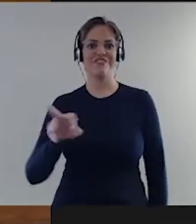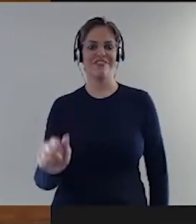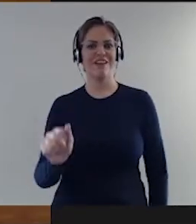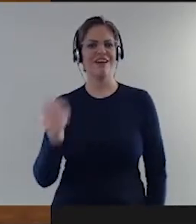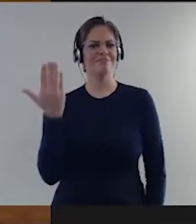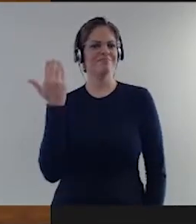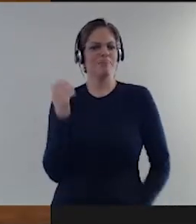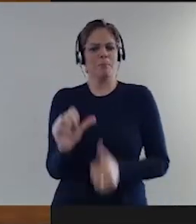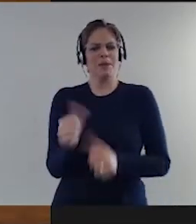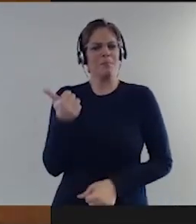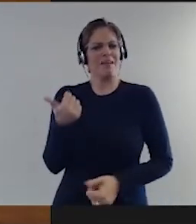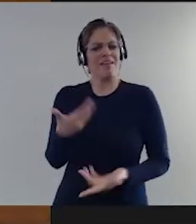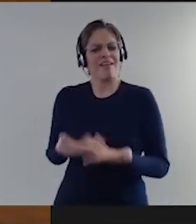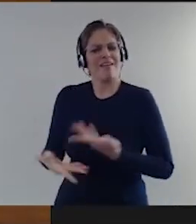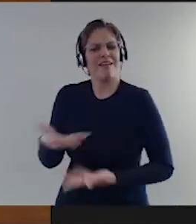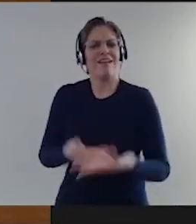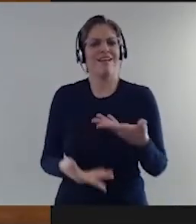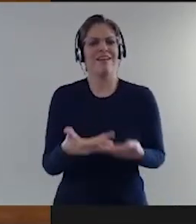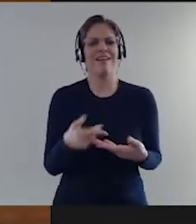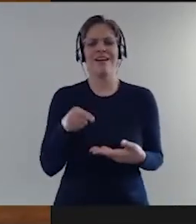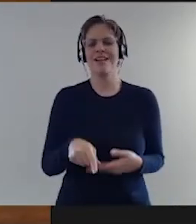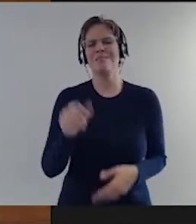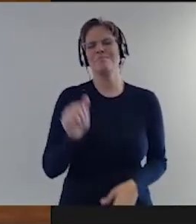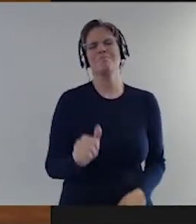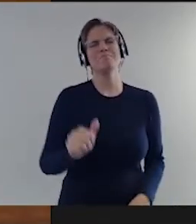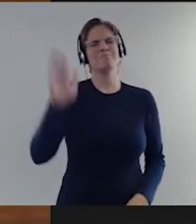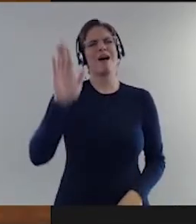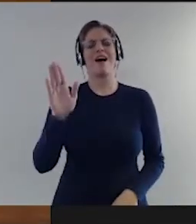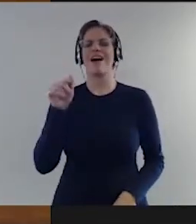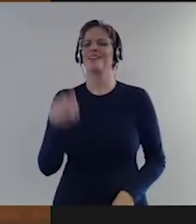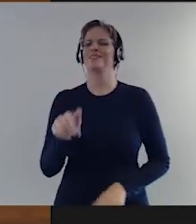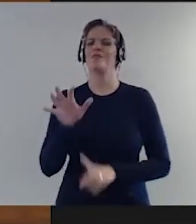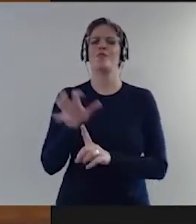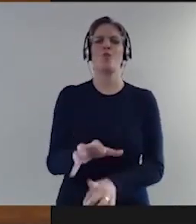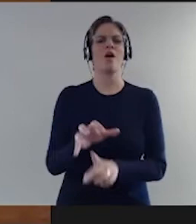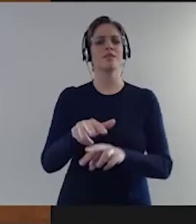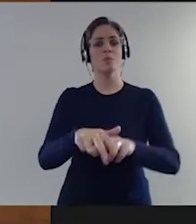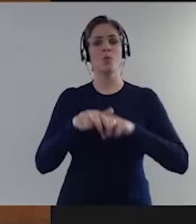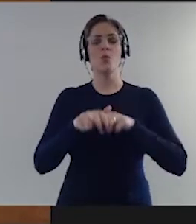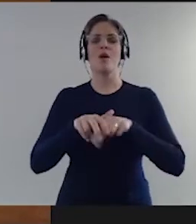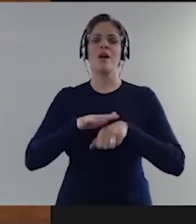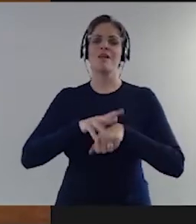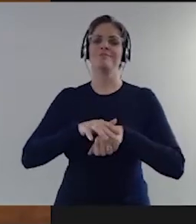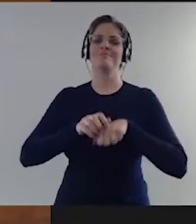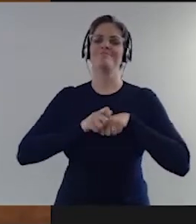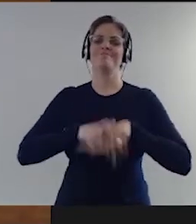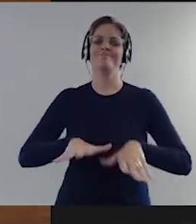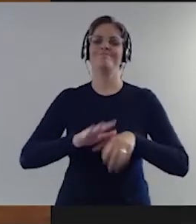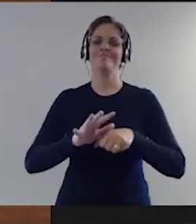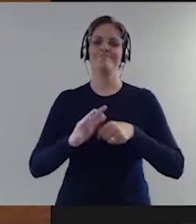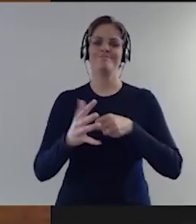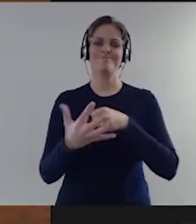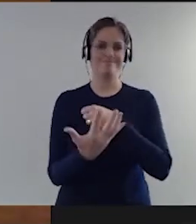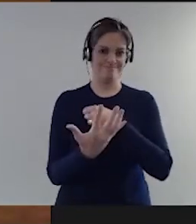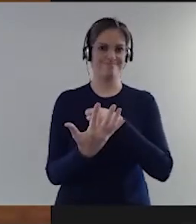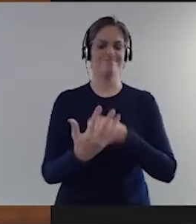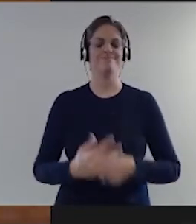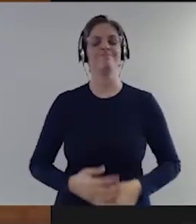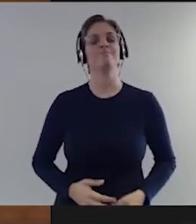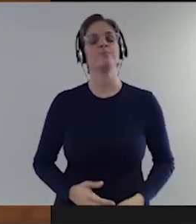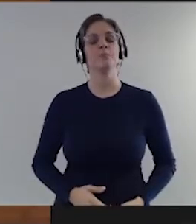mais diretamente e imediatamente afetada pela pandemia da Covid-19.